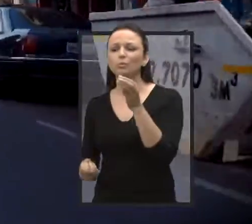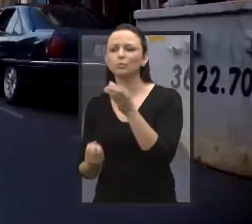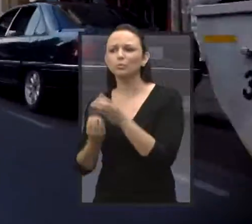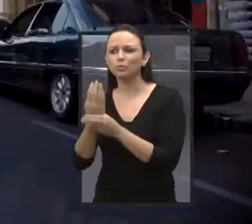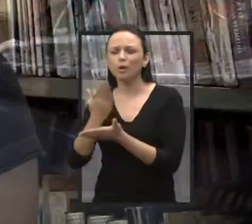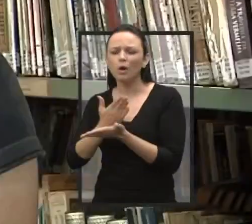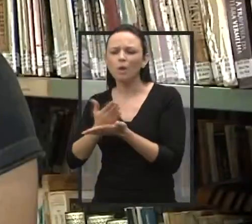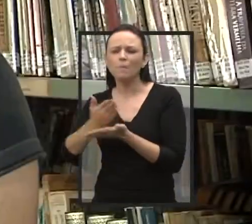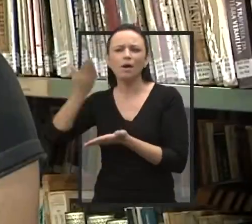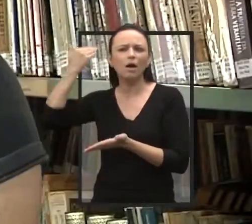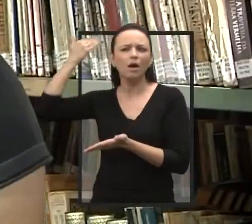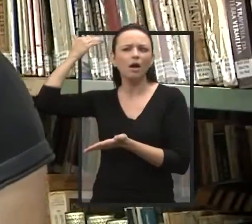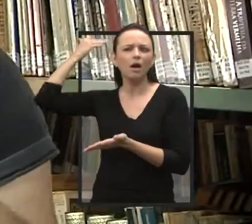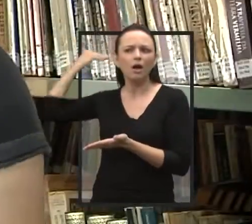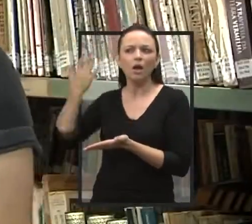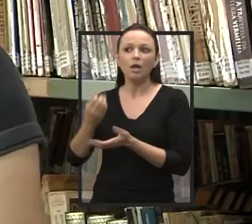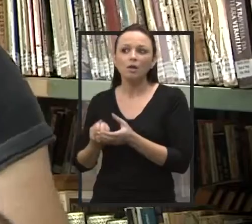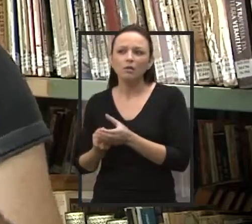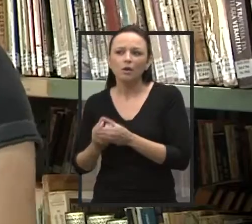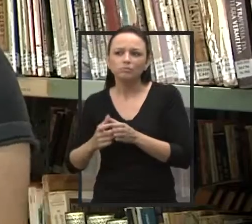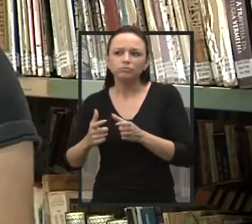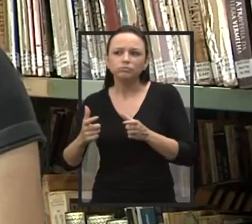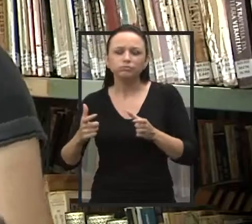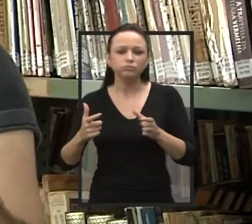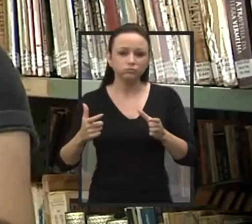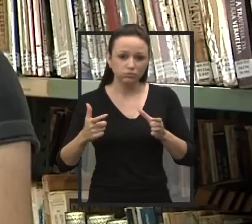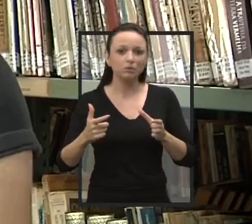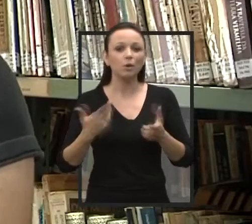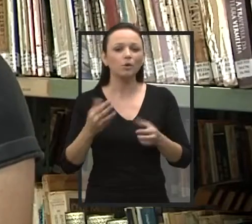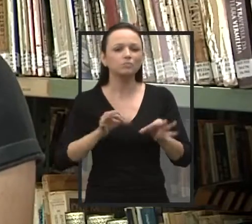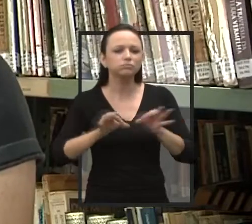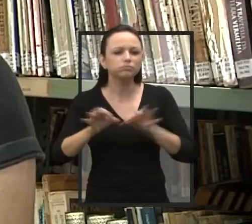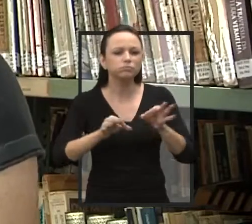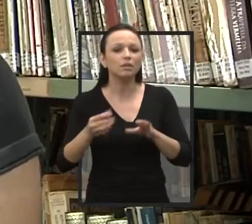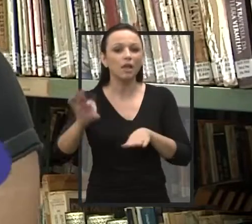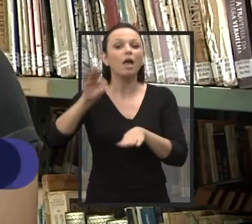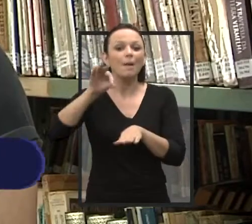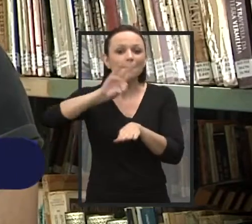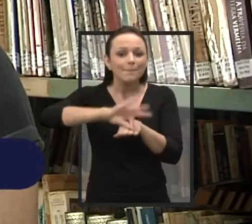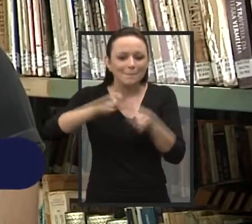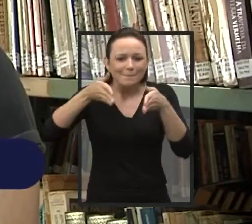da cidade, quando se planeja o centro urbano, tendo a matriz no meio.